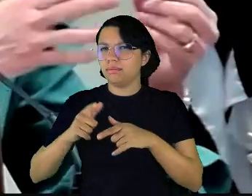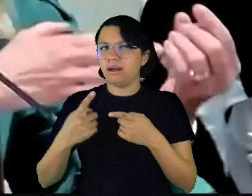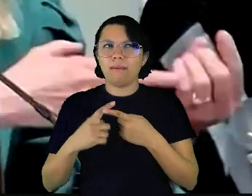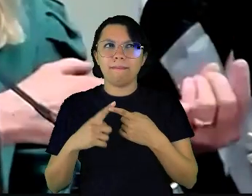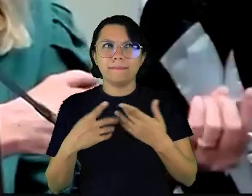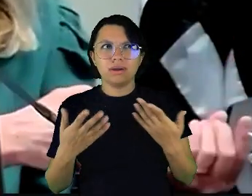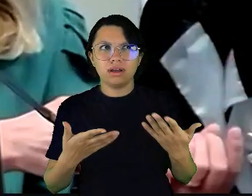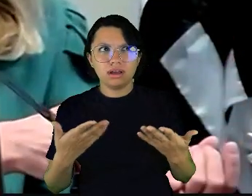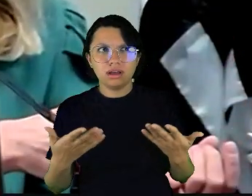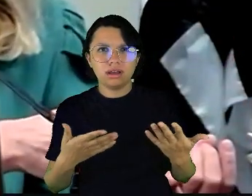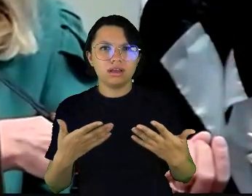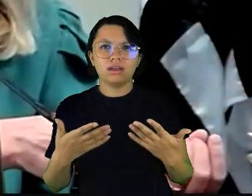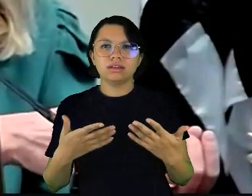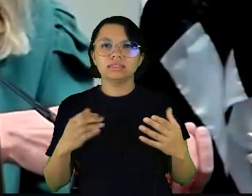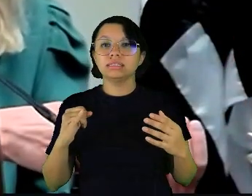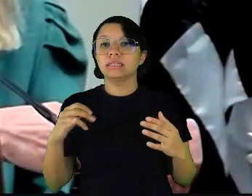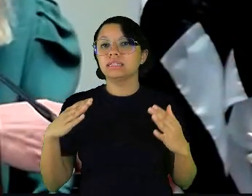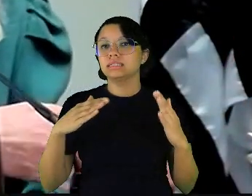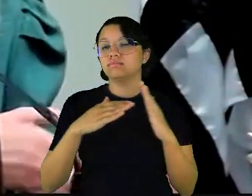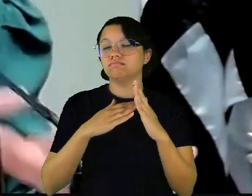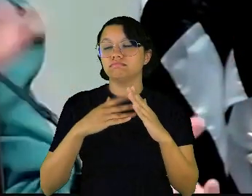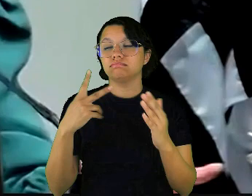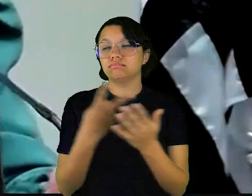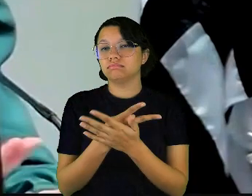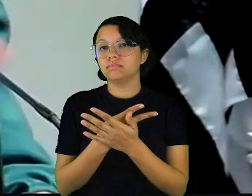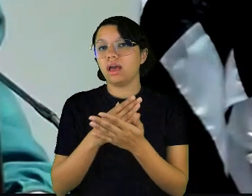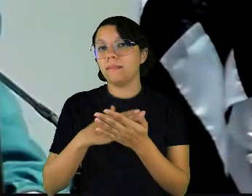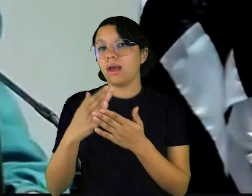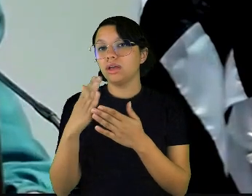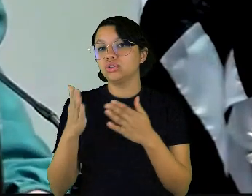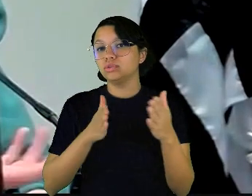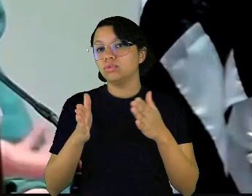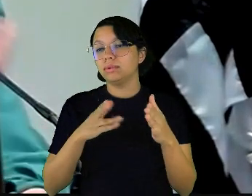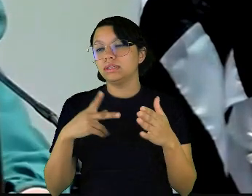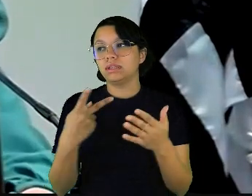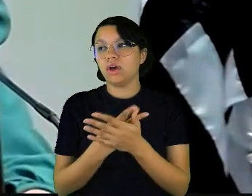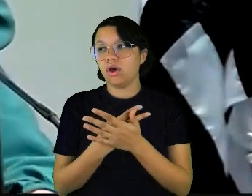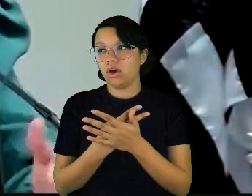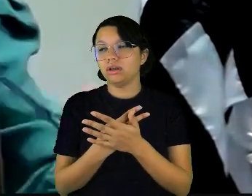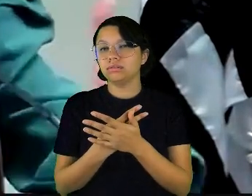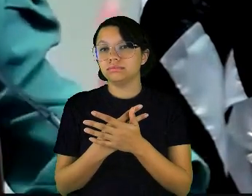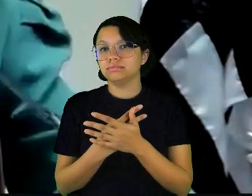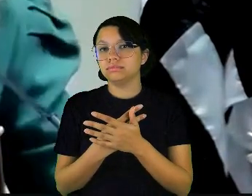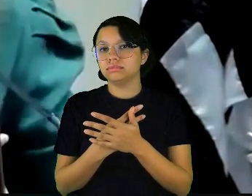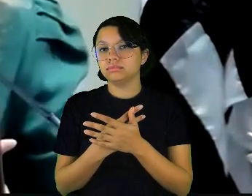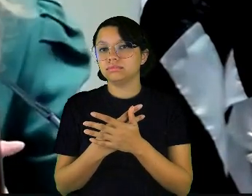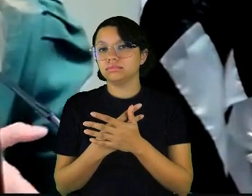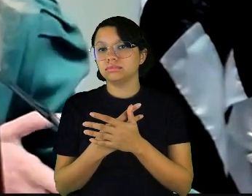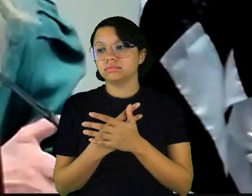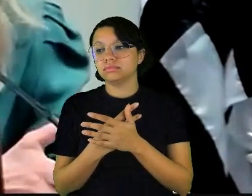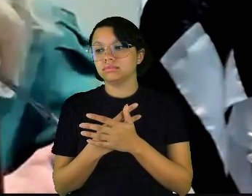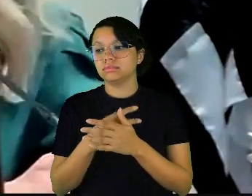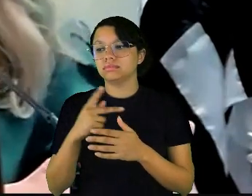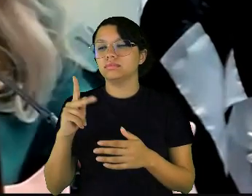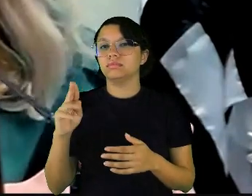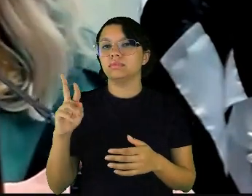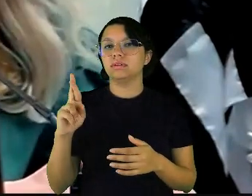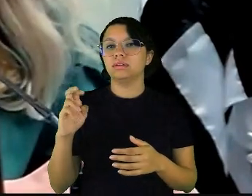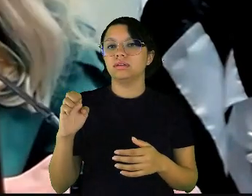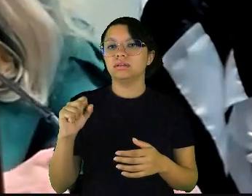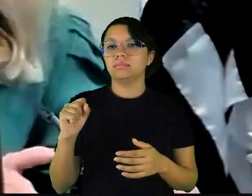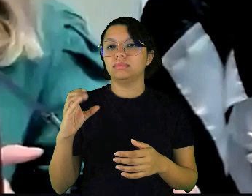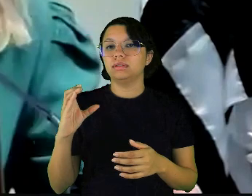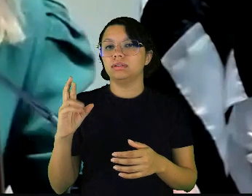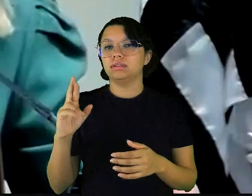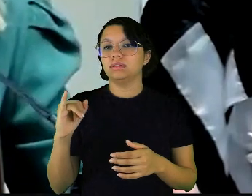Porque se essa prescrição corre, a partir do momento que ela está correndo, ele não vai. A prescrição na Justiça do Trabalho, 5